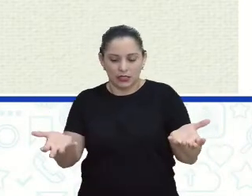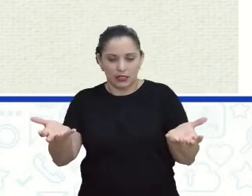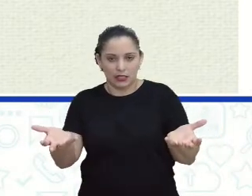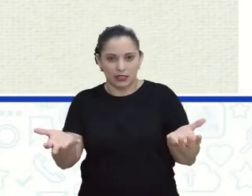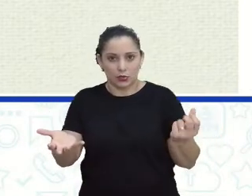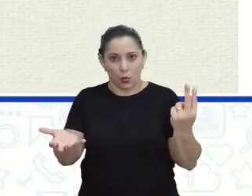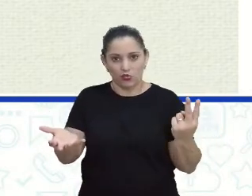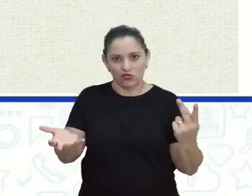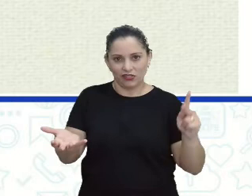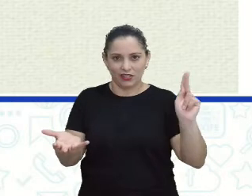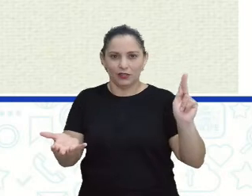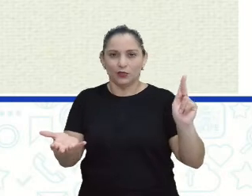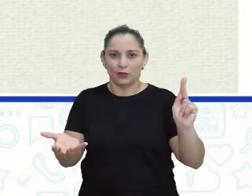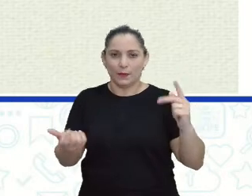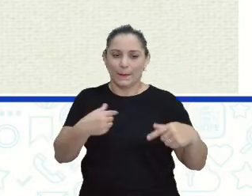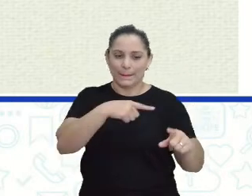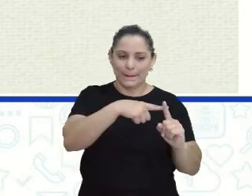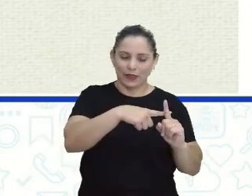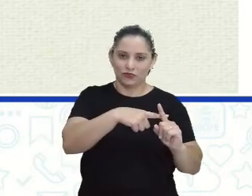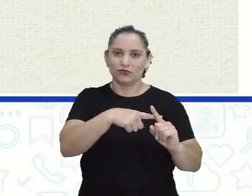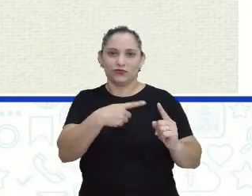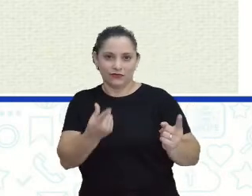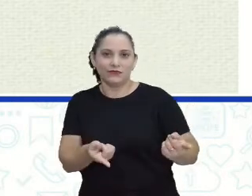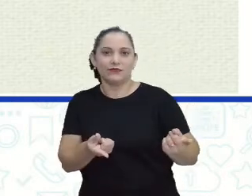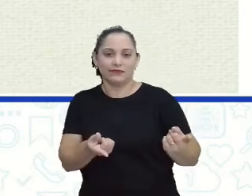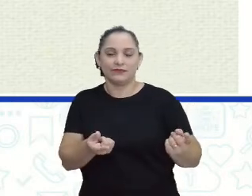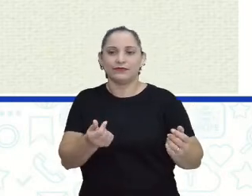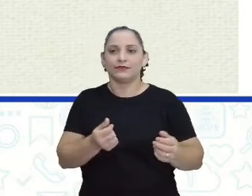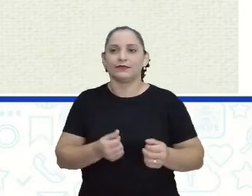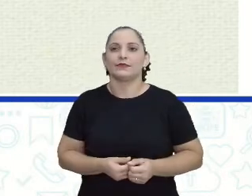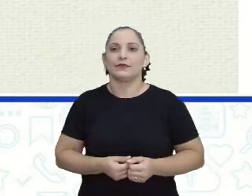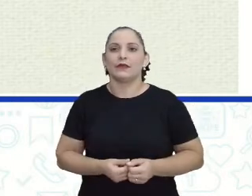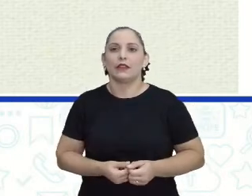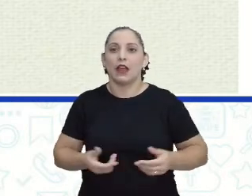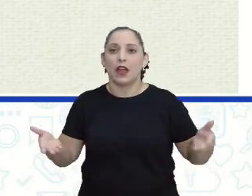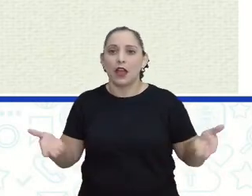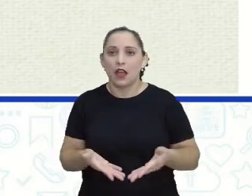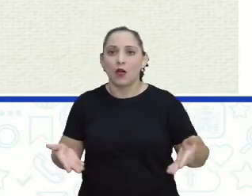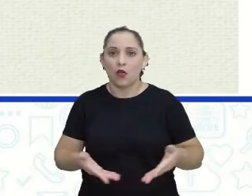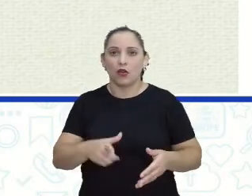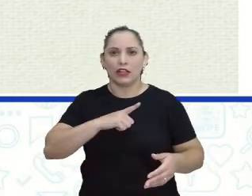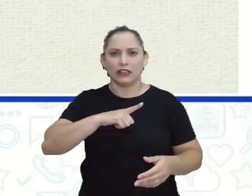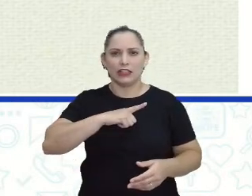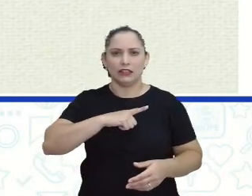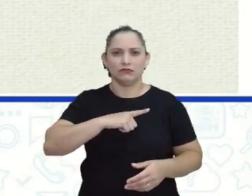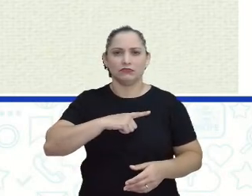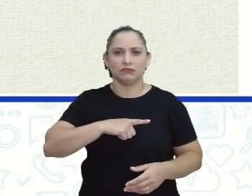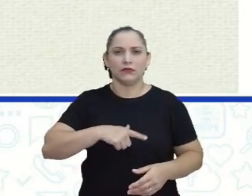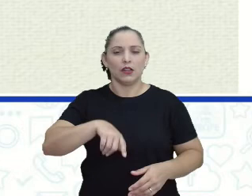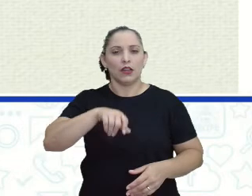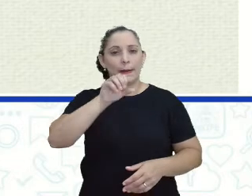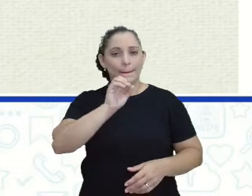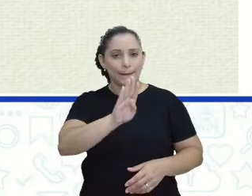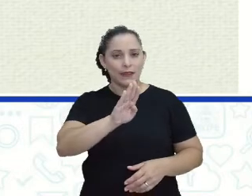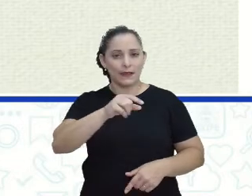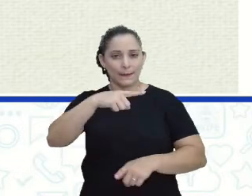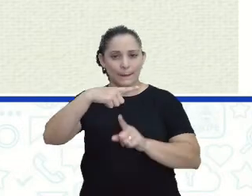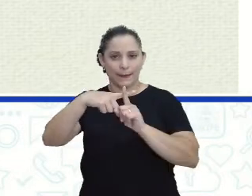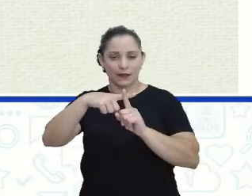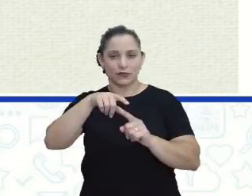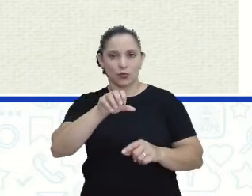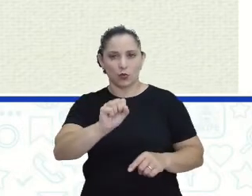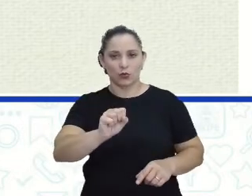certo? Mas percebe que o que eu escrevi ali embaixo, ó, B mais 8 igual a 10, é o que a gente chama de